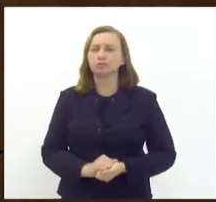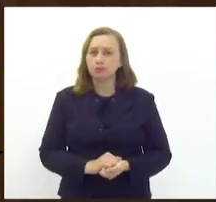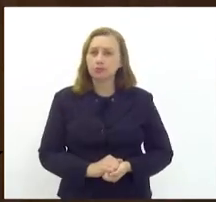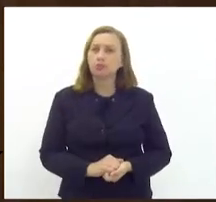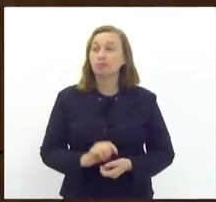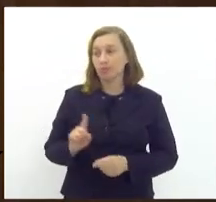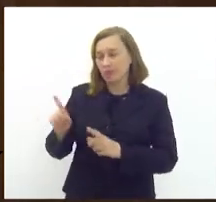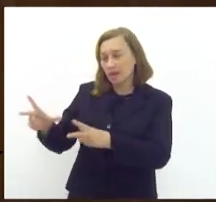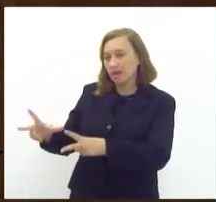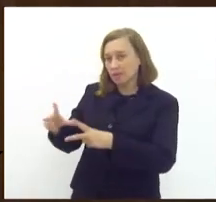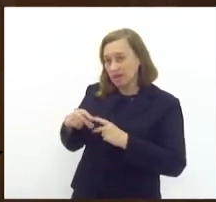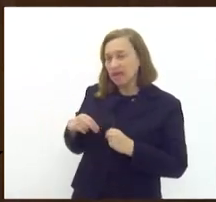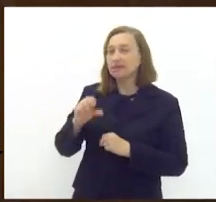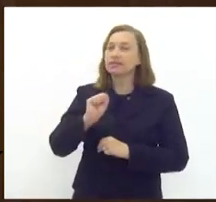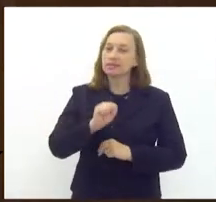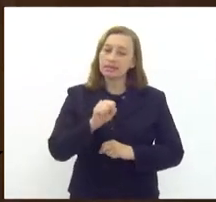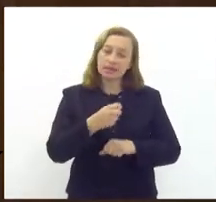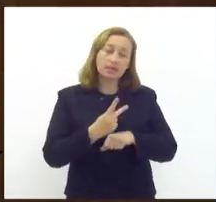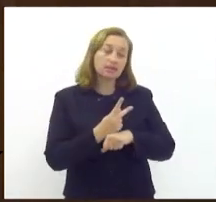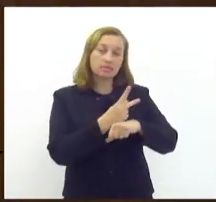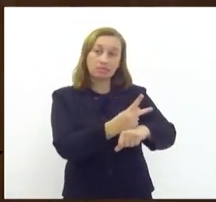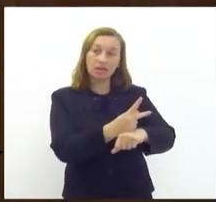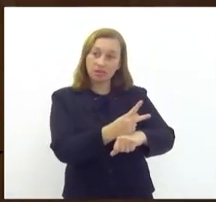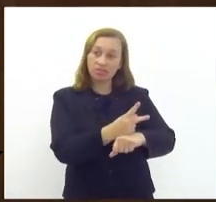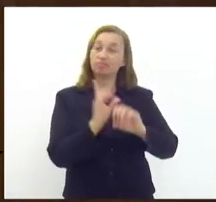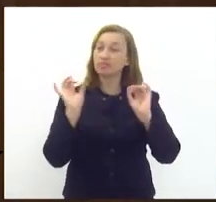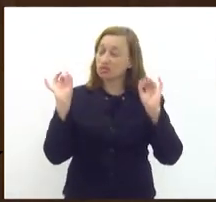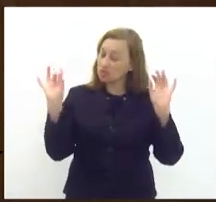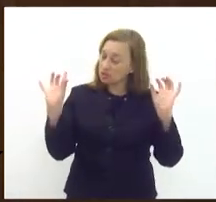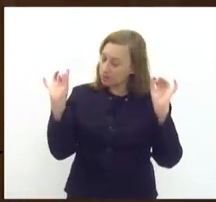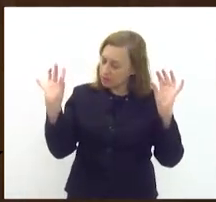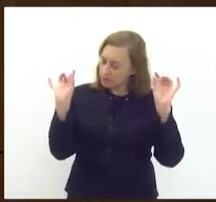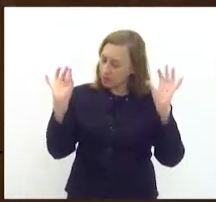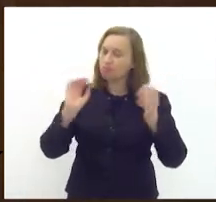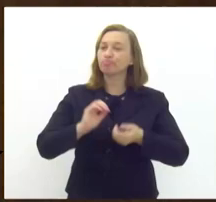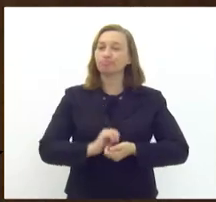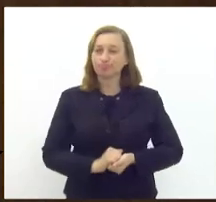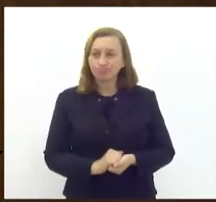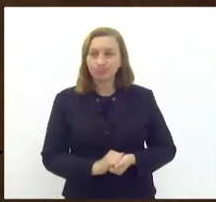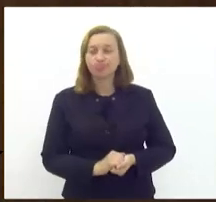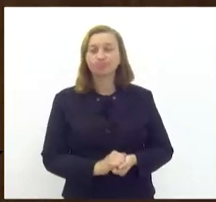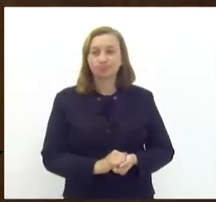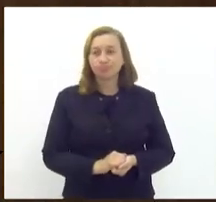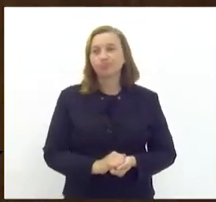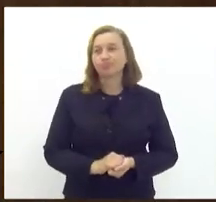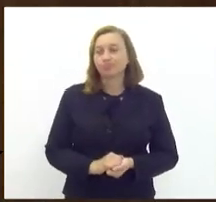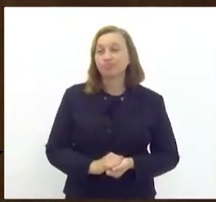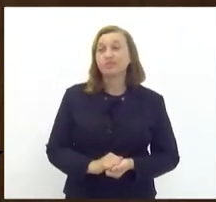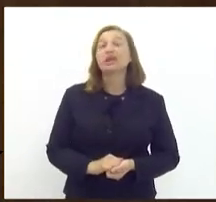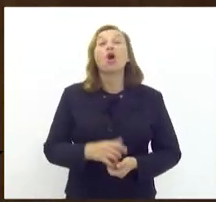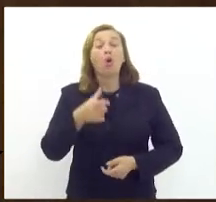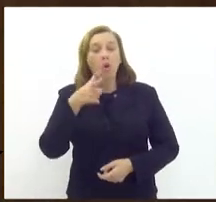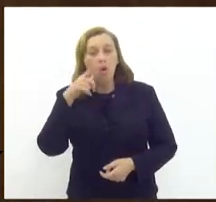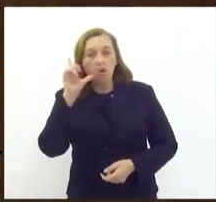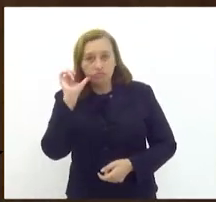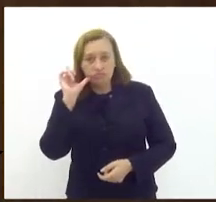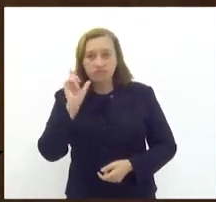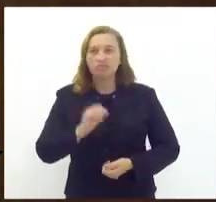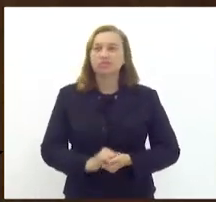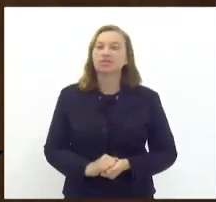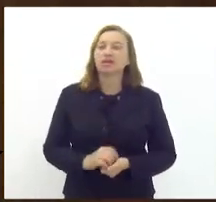merece esse essa medalha prêmio Dandara aliás ontem